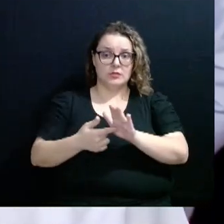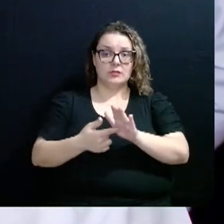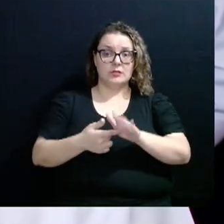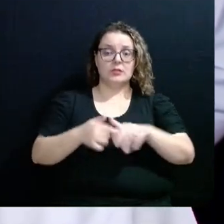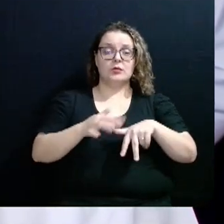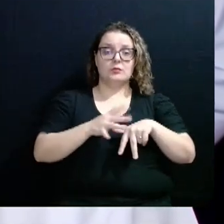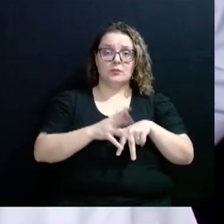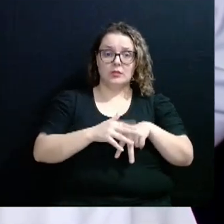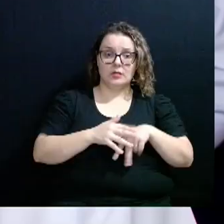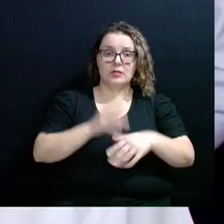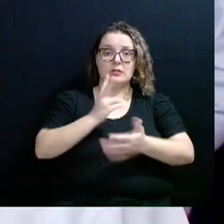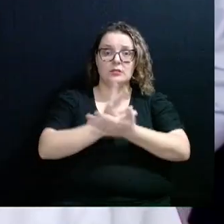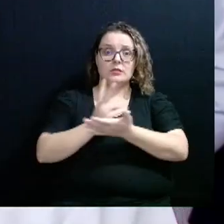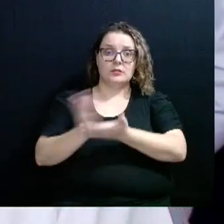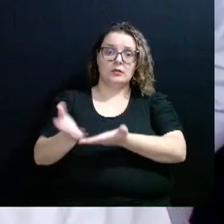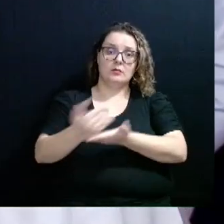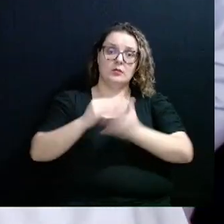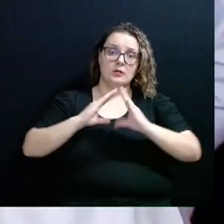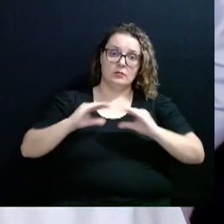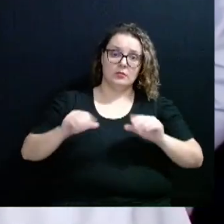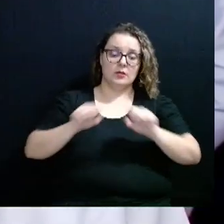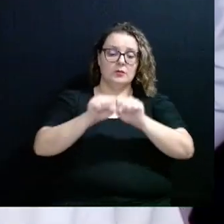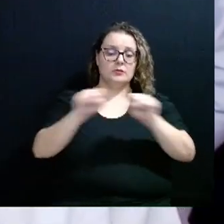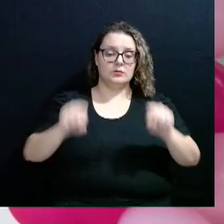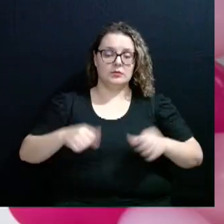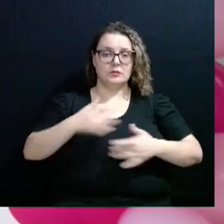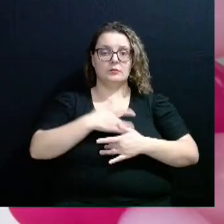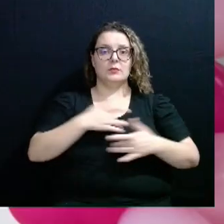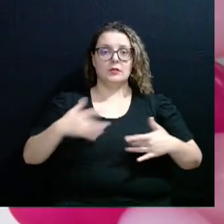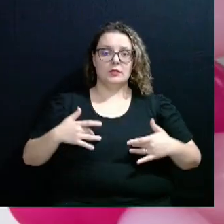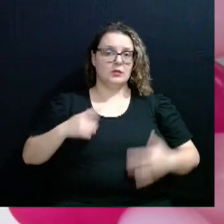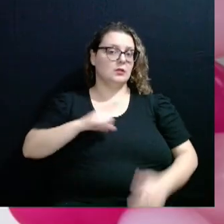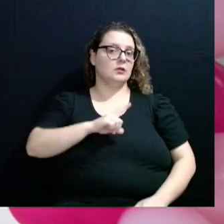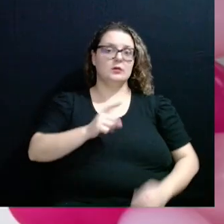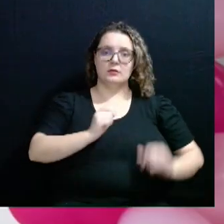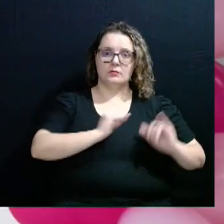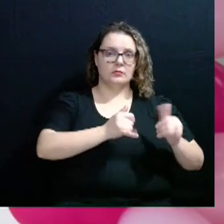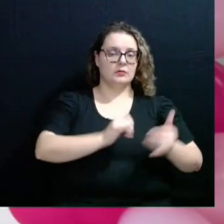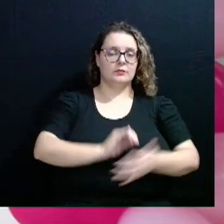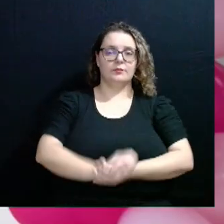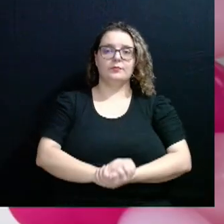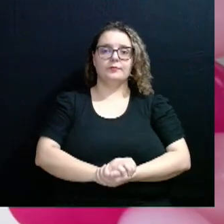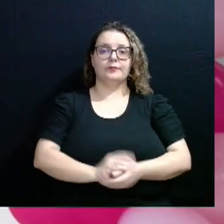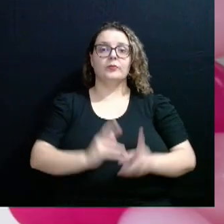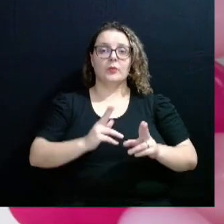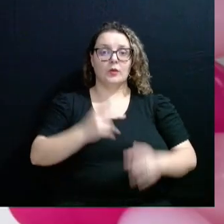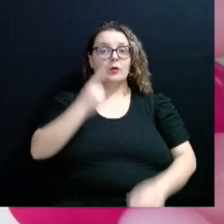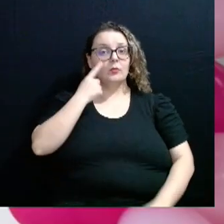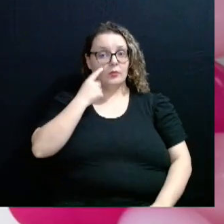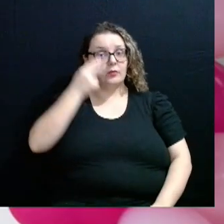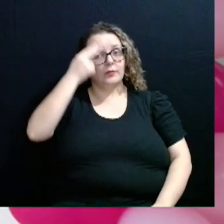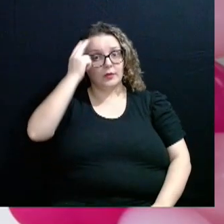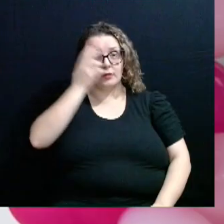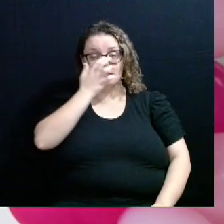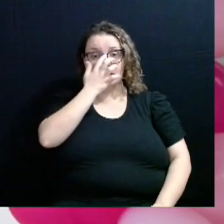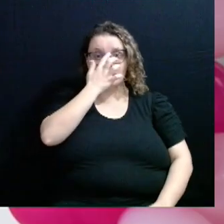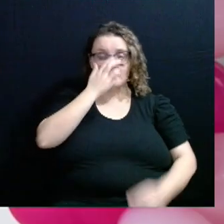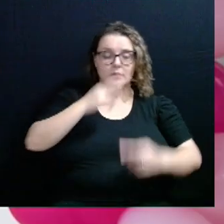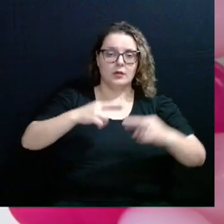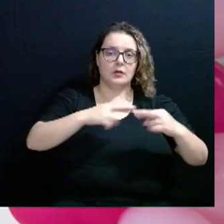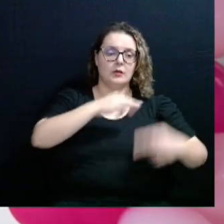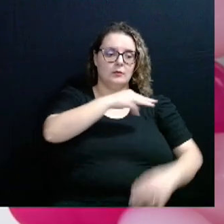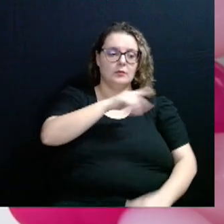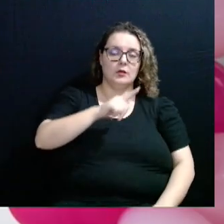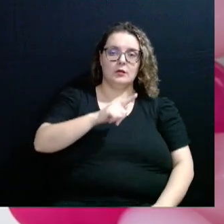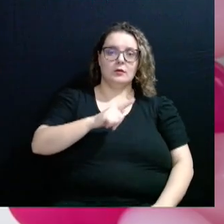acolhido pelo sistema de saúde e que ele não está abandonado. Como a gente pôde ver, né, Gabriel, a Rede Mário Gatti conta com uma grande programação voltada